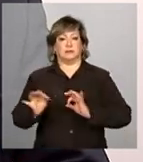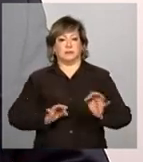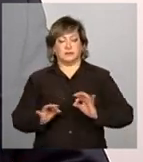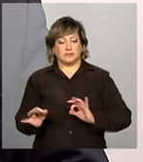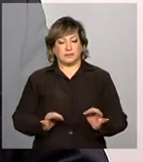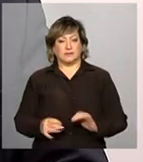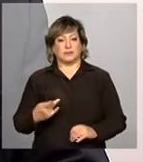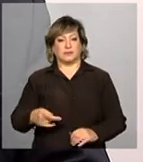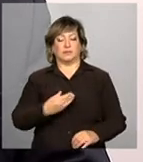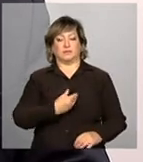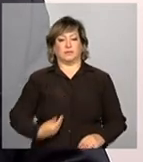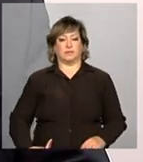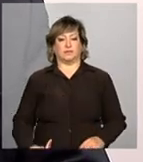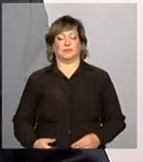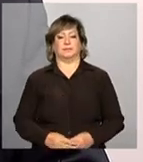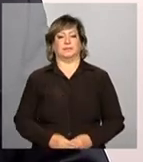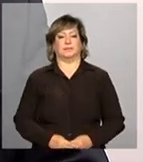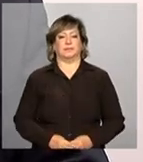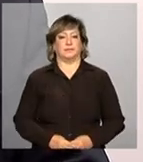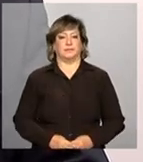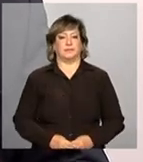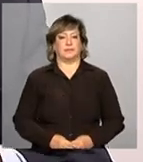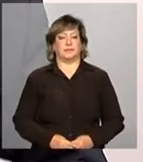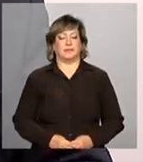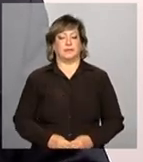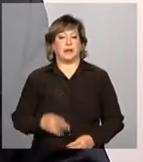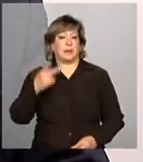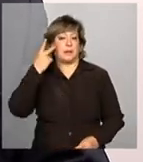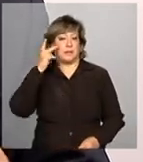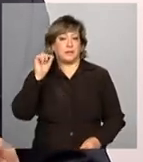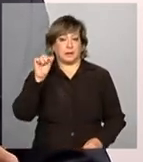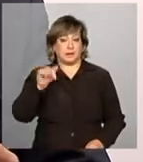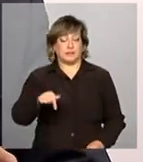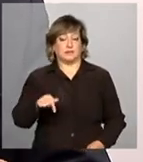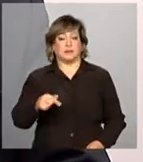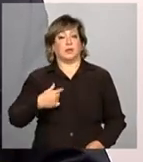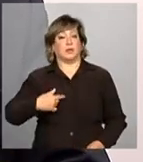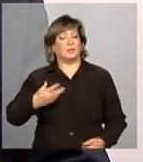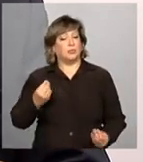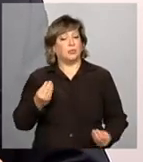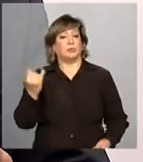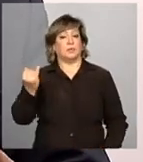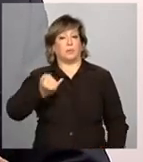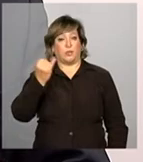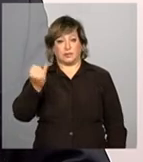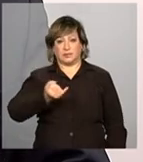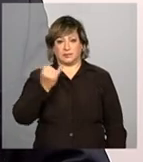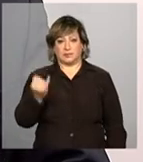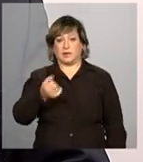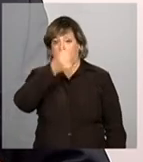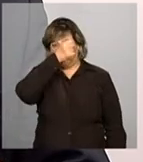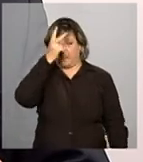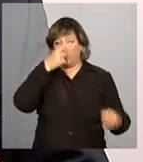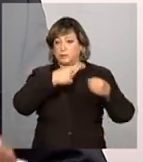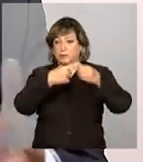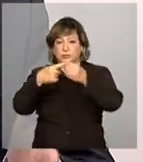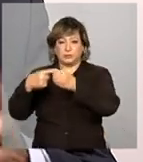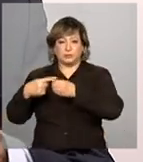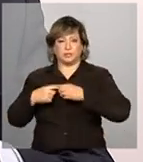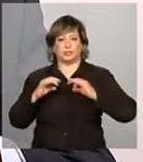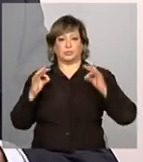pública né E para tanto é muito importante que os municípios